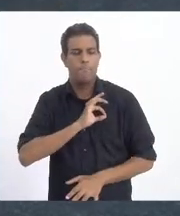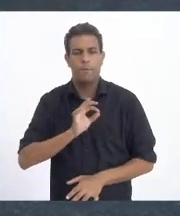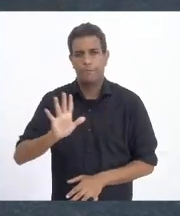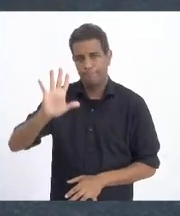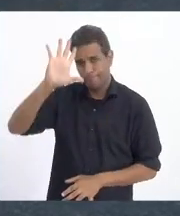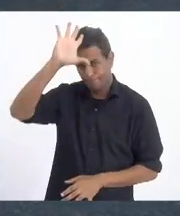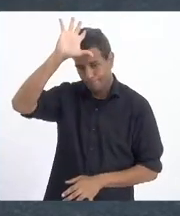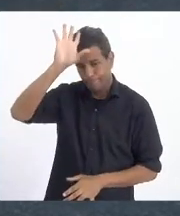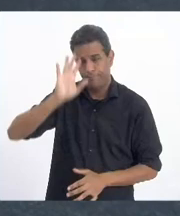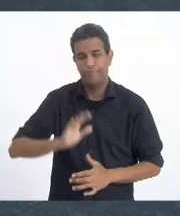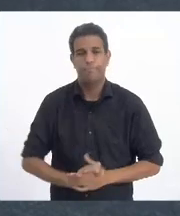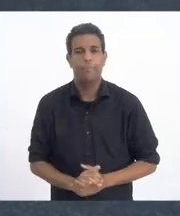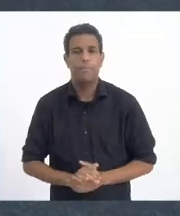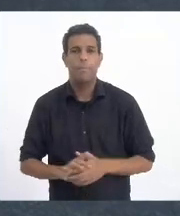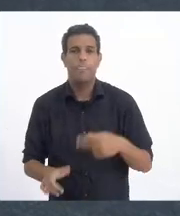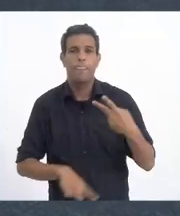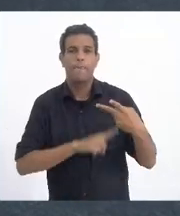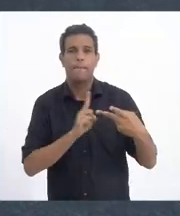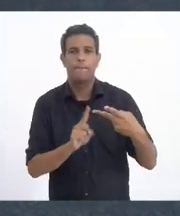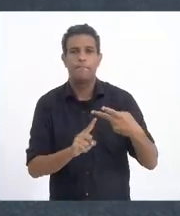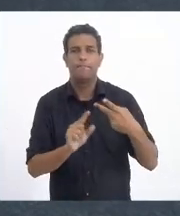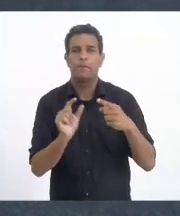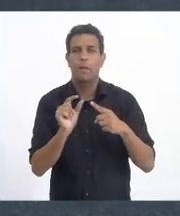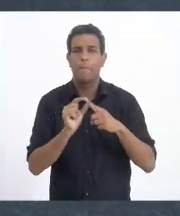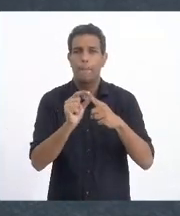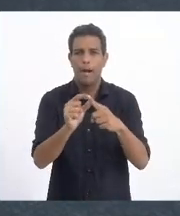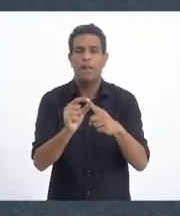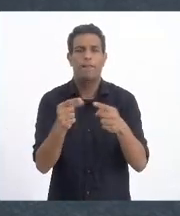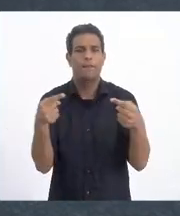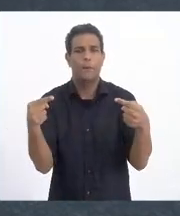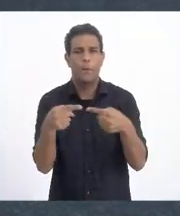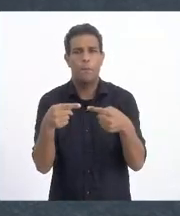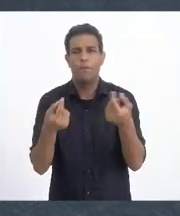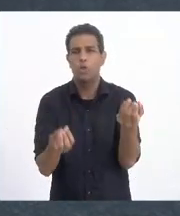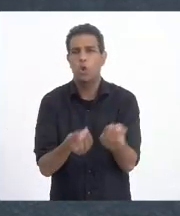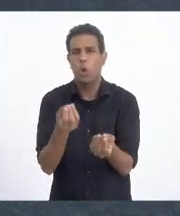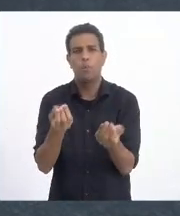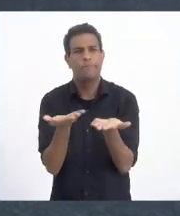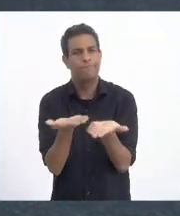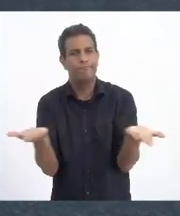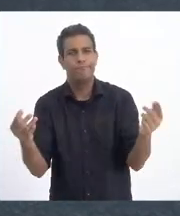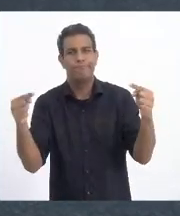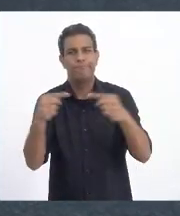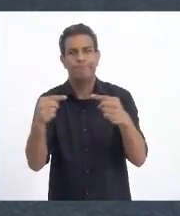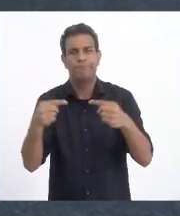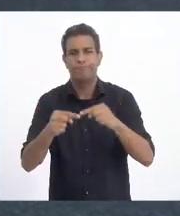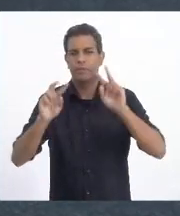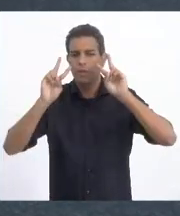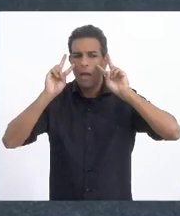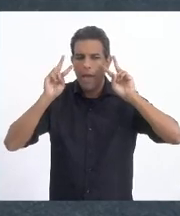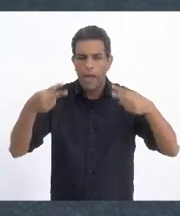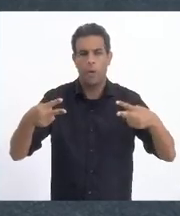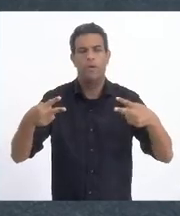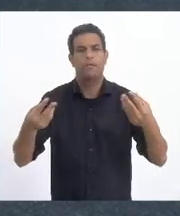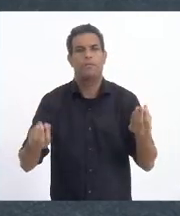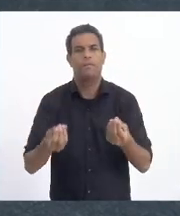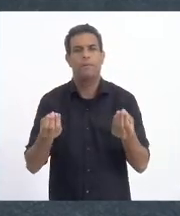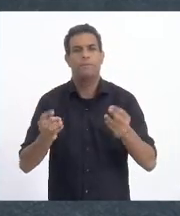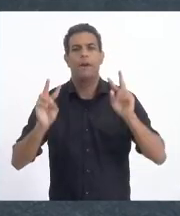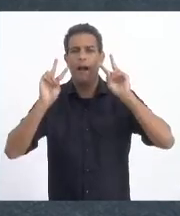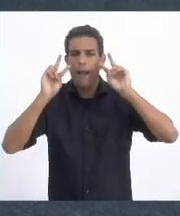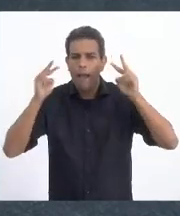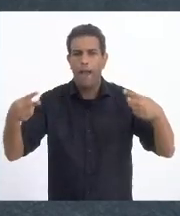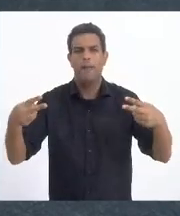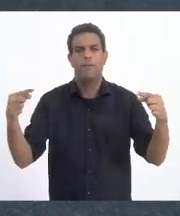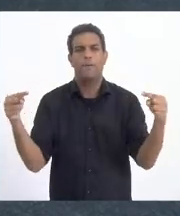bombeiros. A segunda palavra vai em questão de reconhecimento.